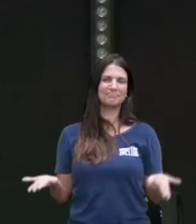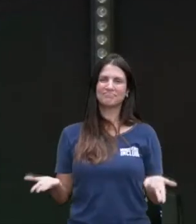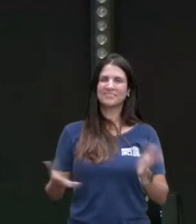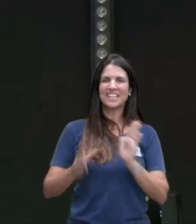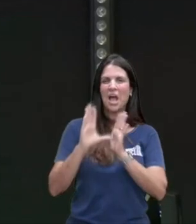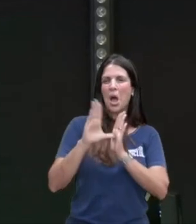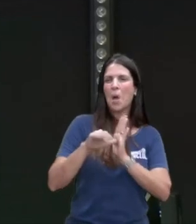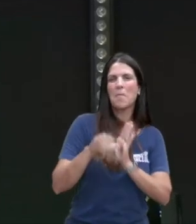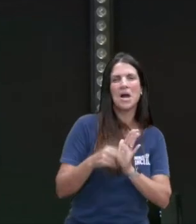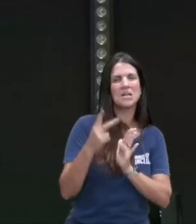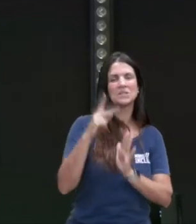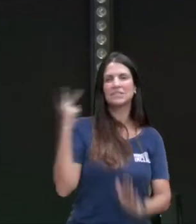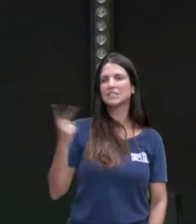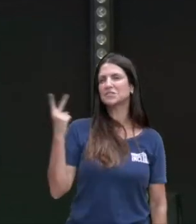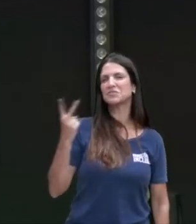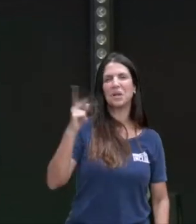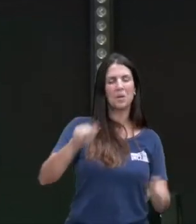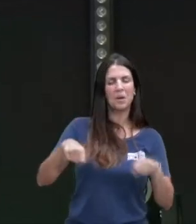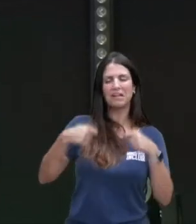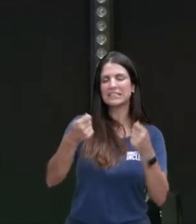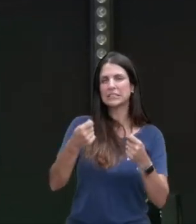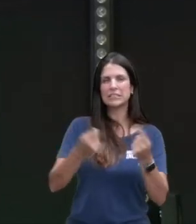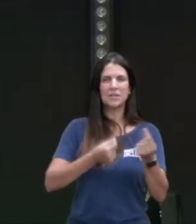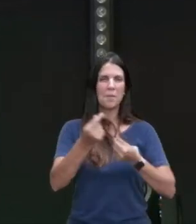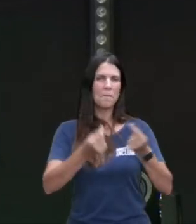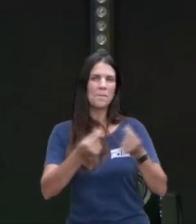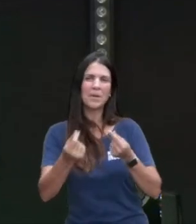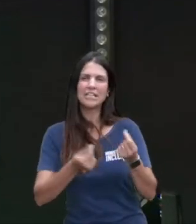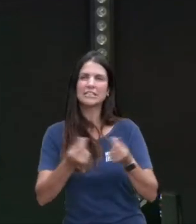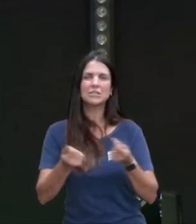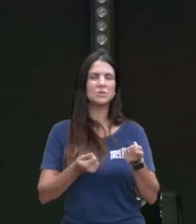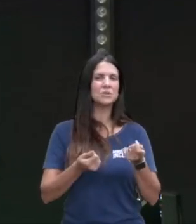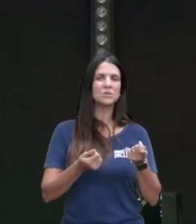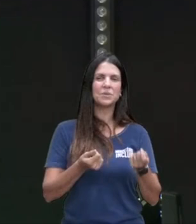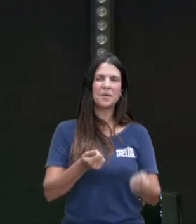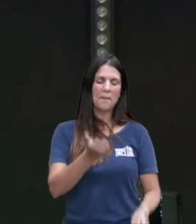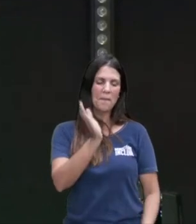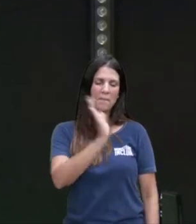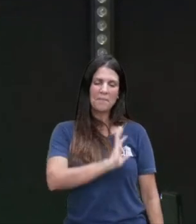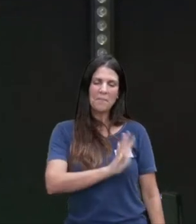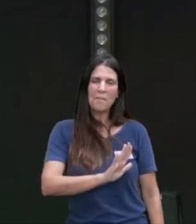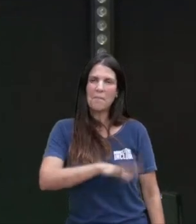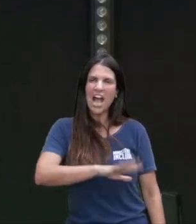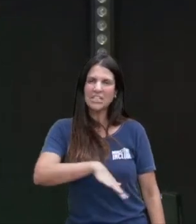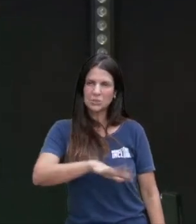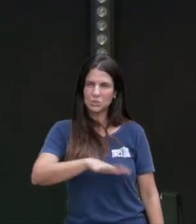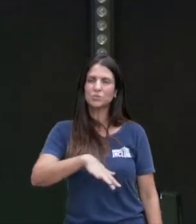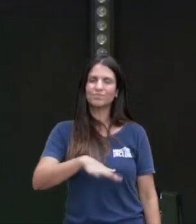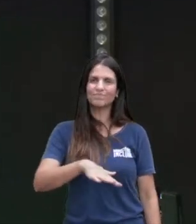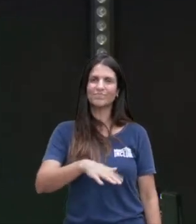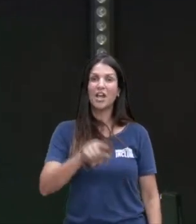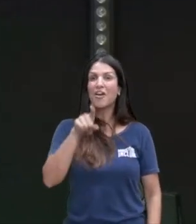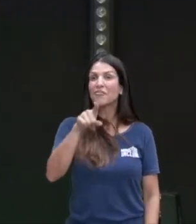valor e te dando um preço irrisório você é especial Deus ama